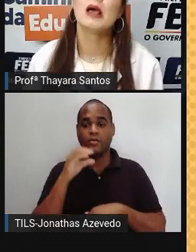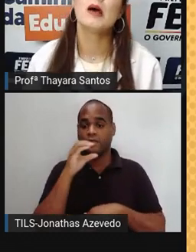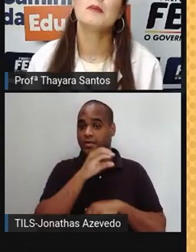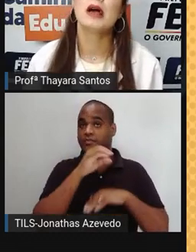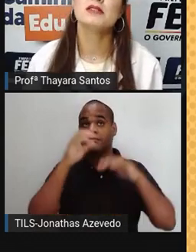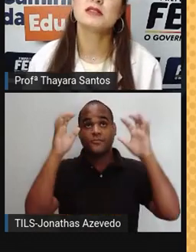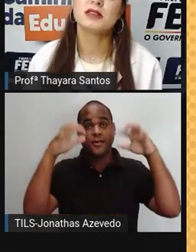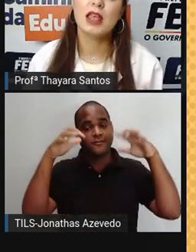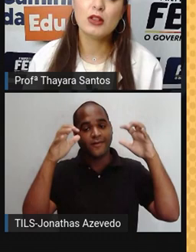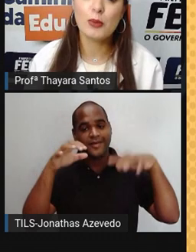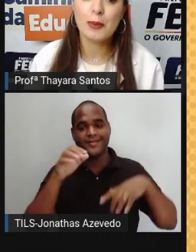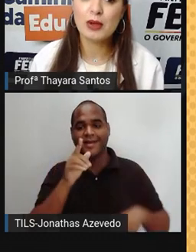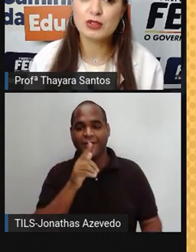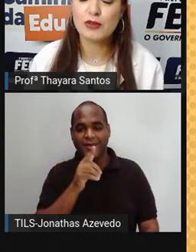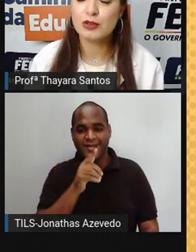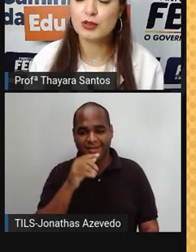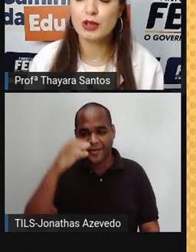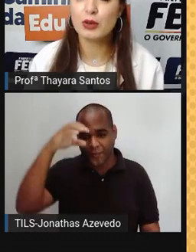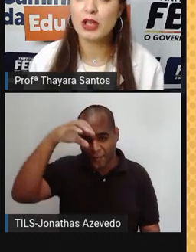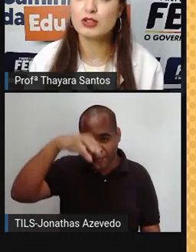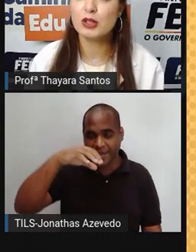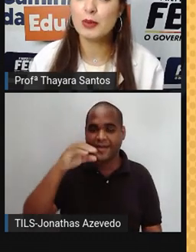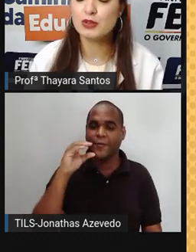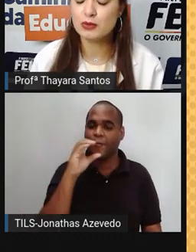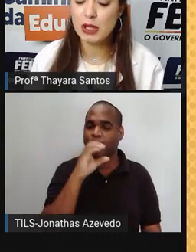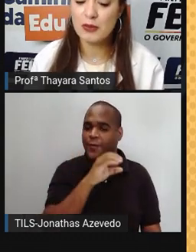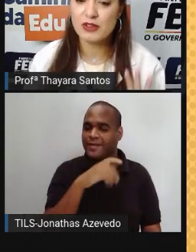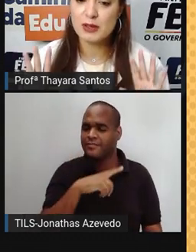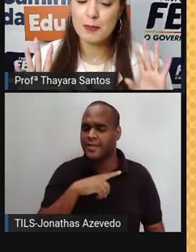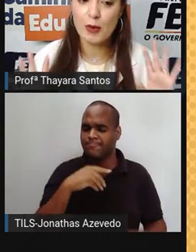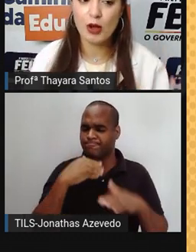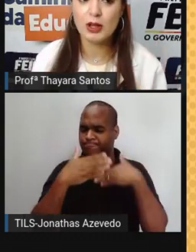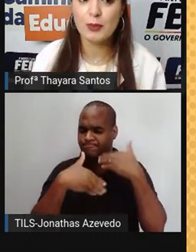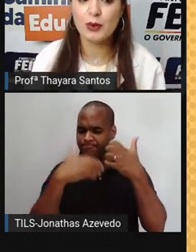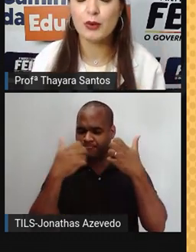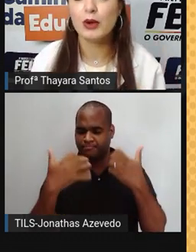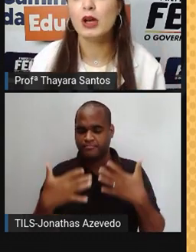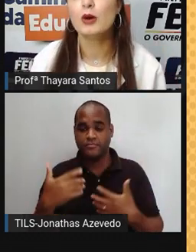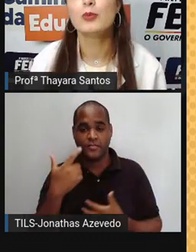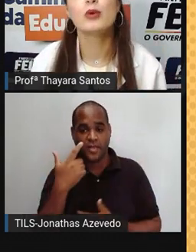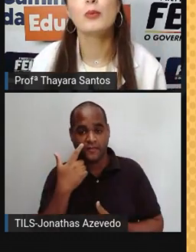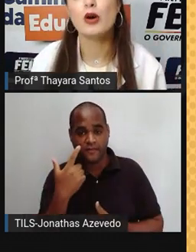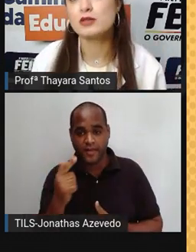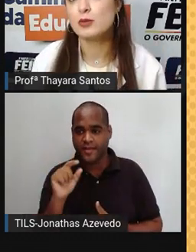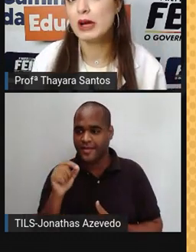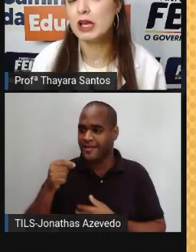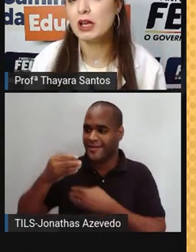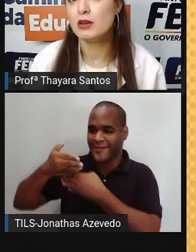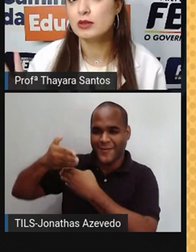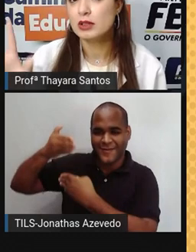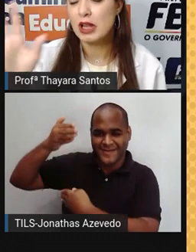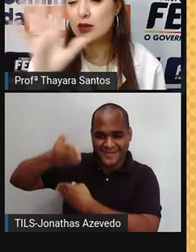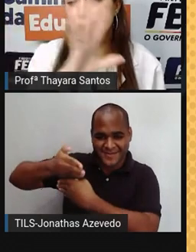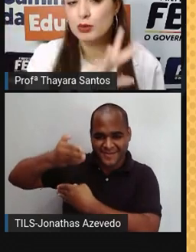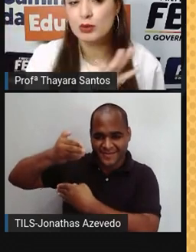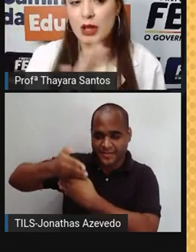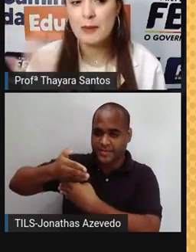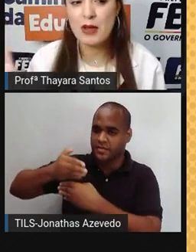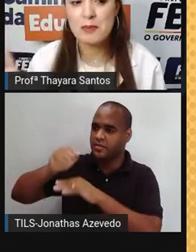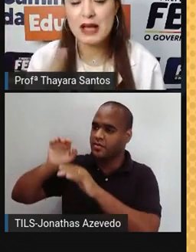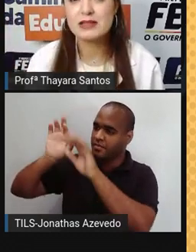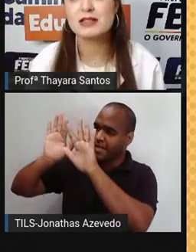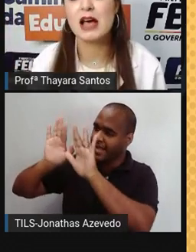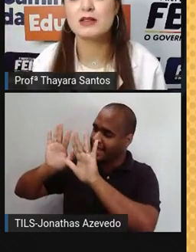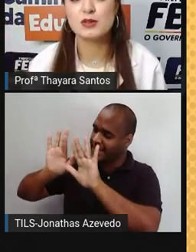quente mas quem toma banho com chuveiro quente depois de um tempo que você olha para o box do banheiro tá